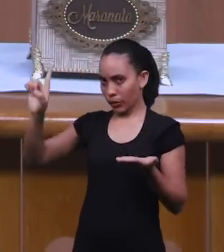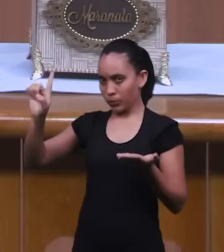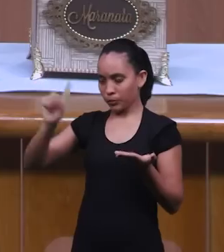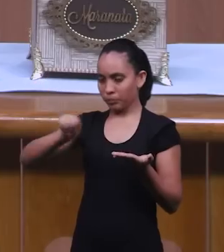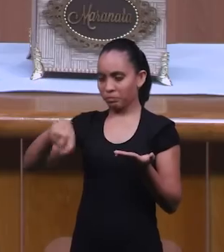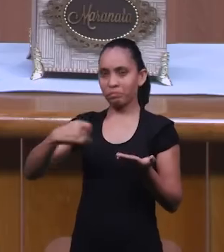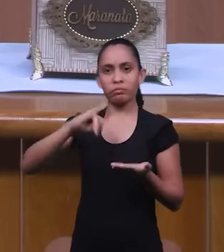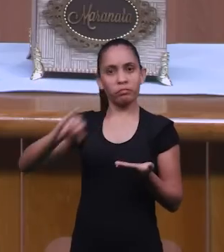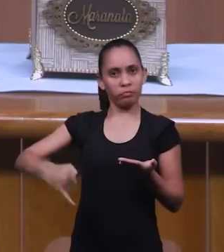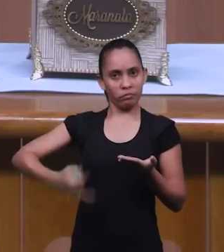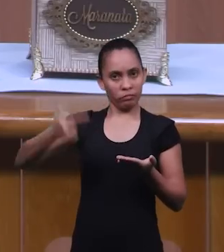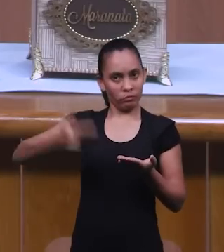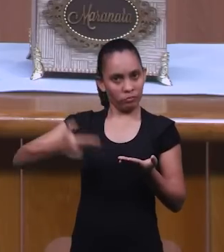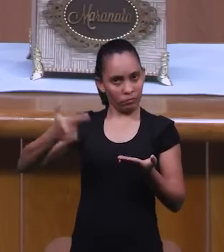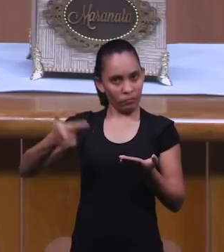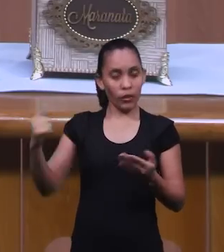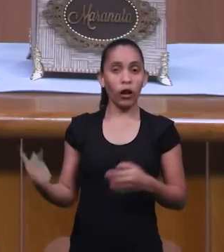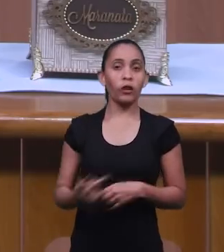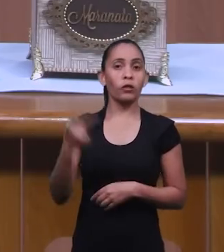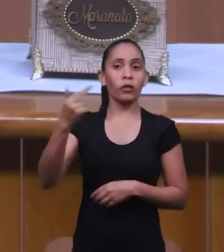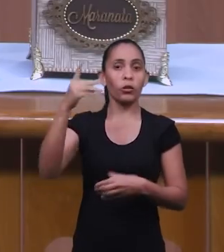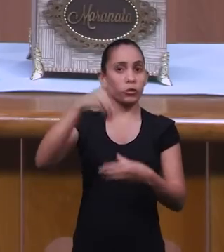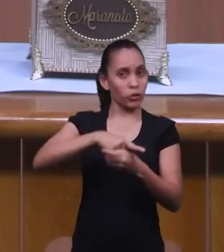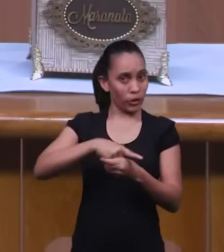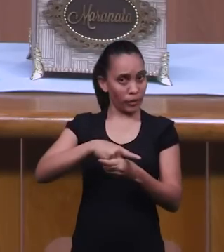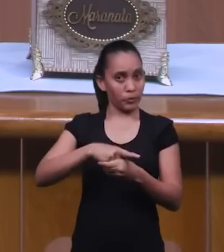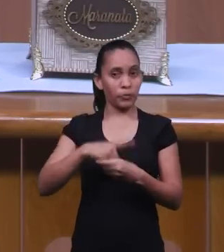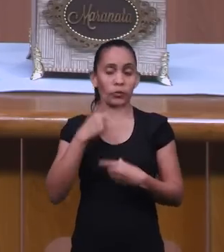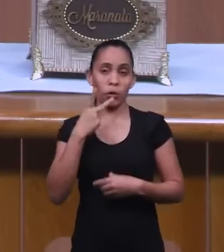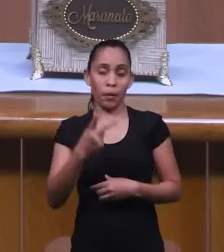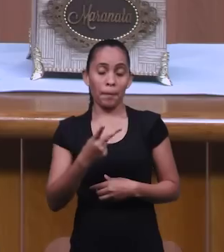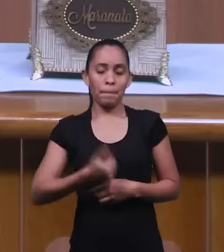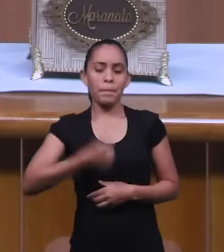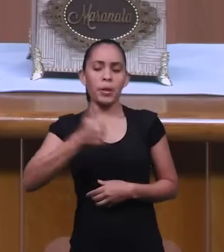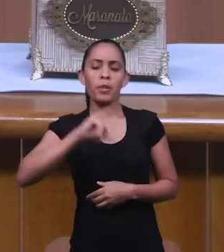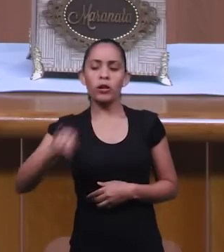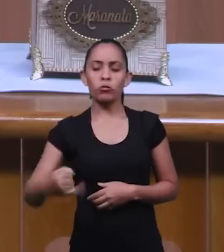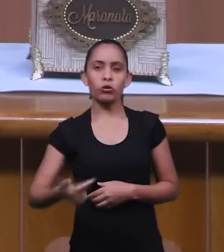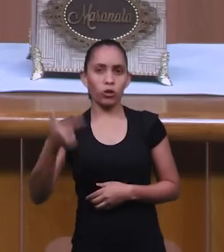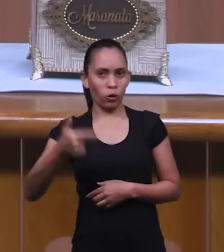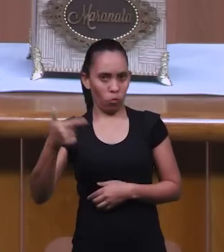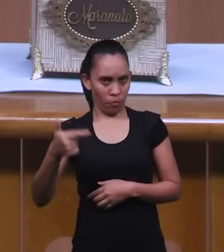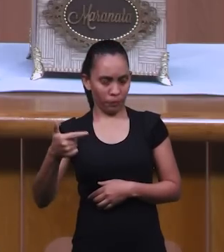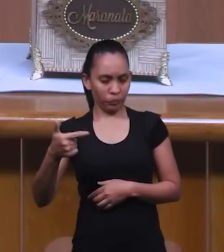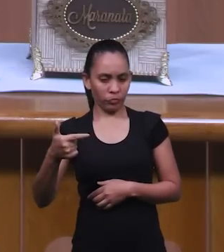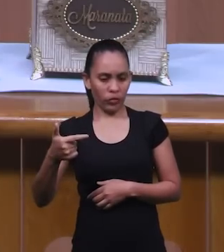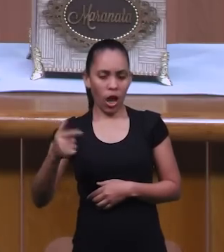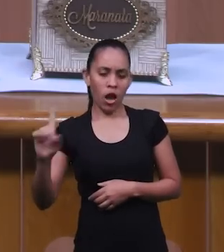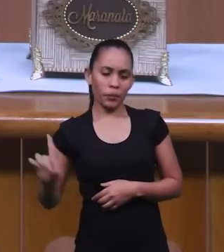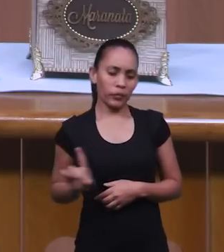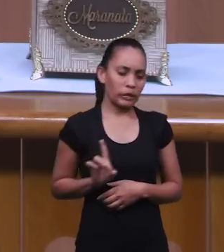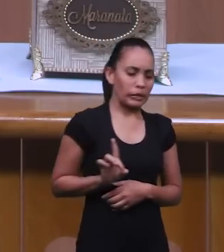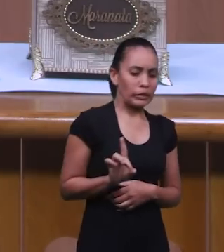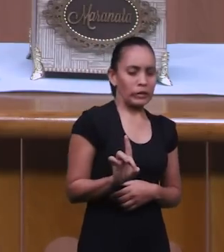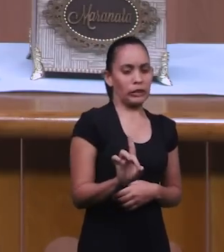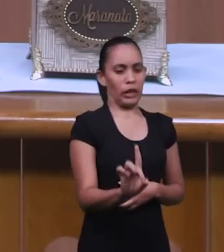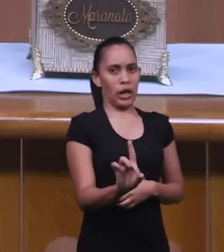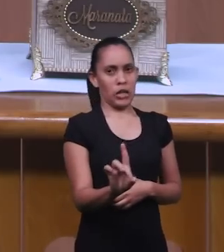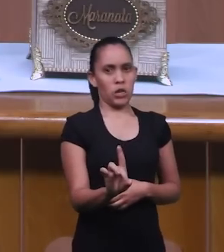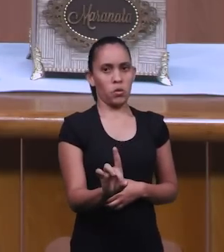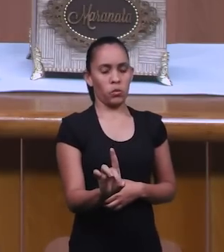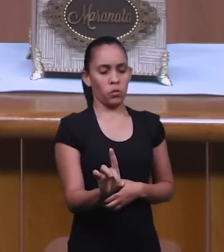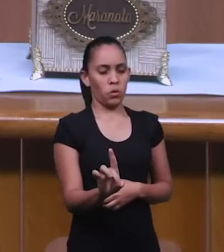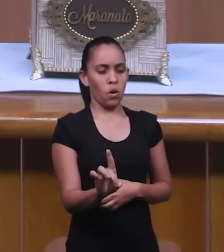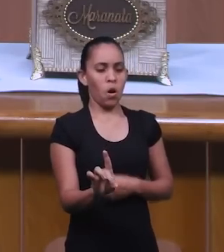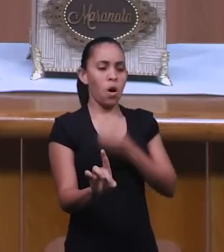no valor do dízimo. Eu vou falar inversamente. Primeiro Jacó. Jacó, quando saiu de casa, que